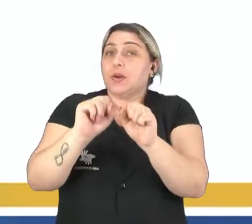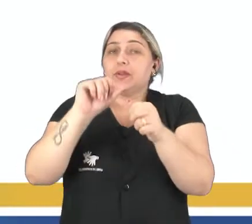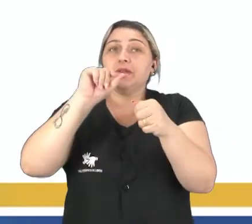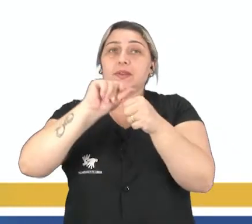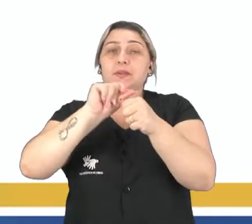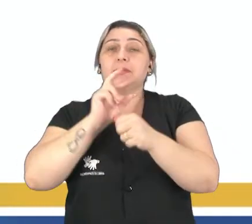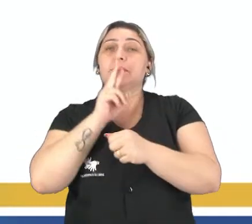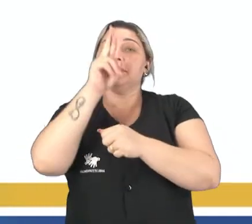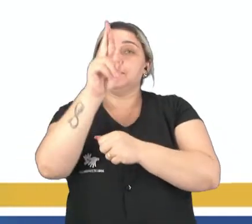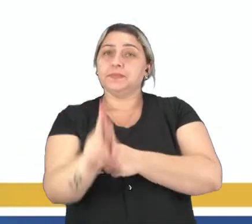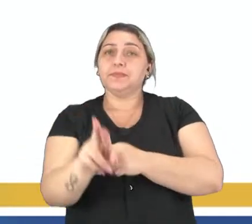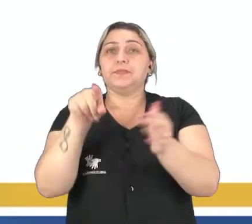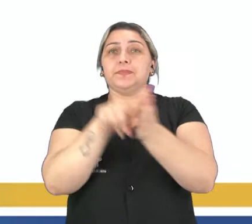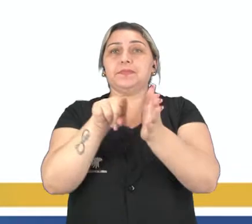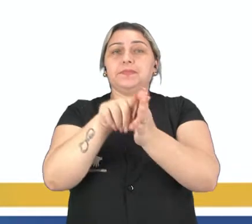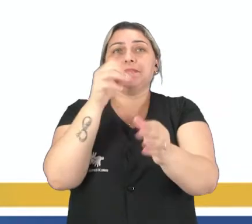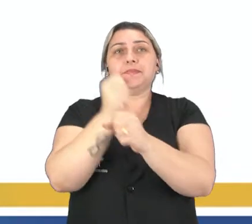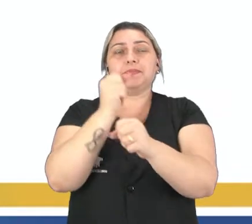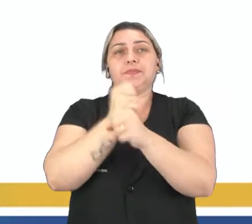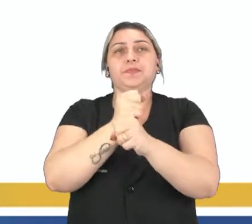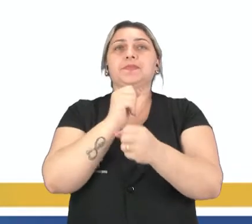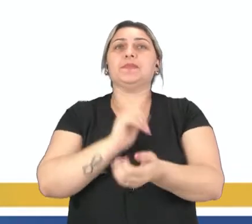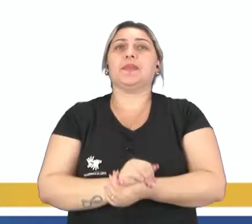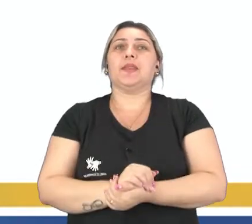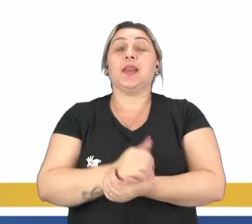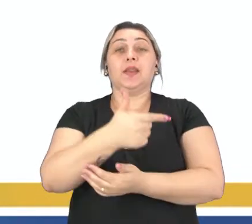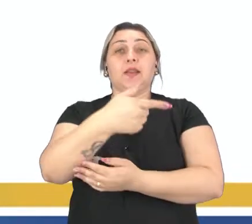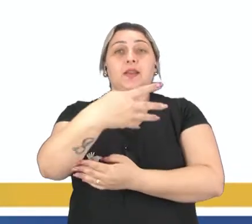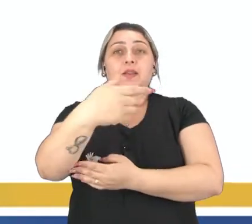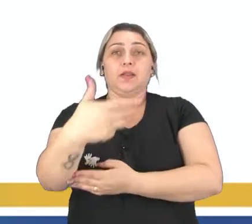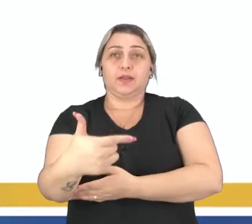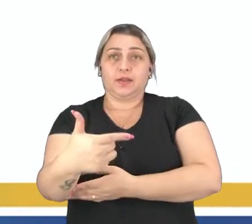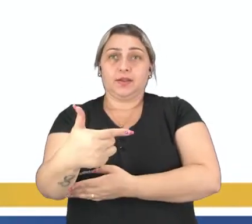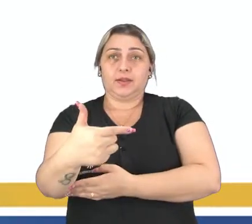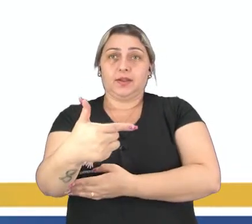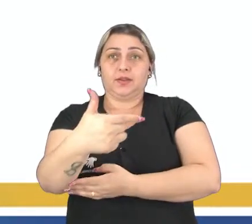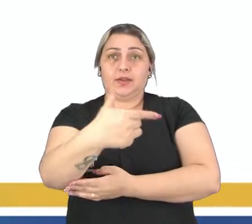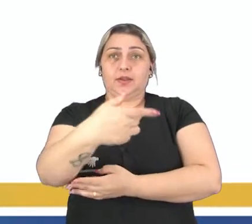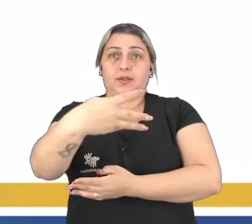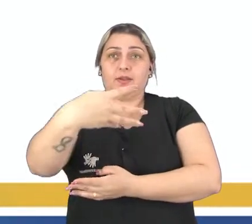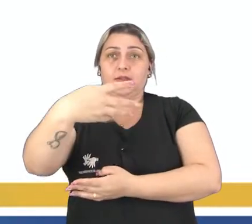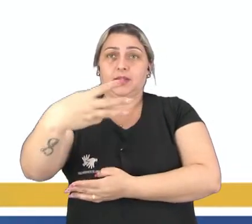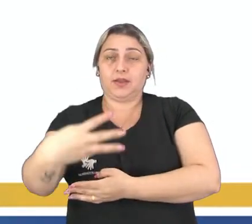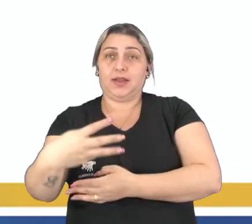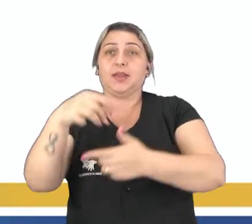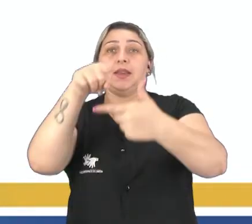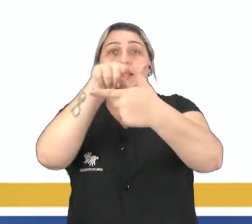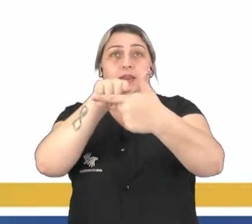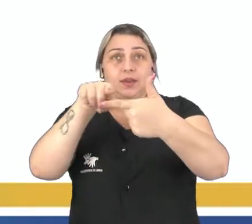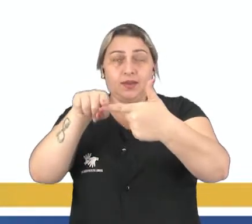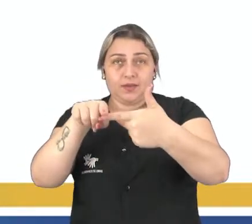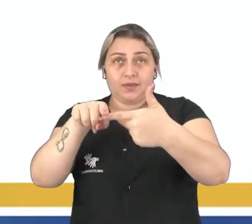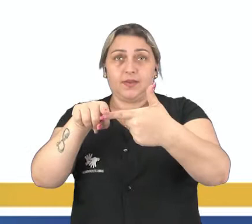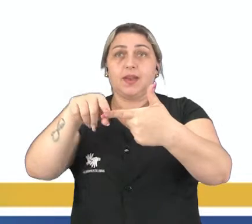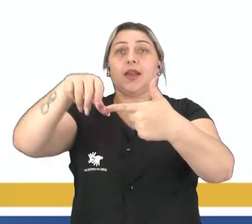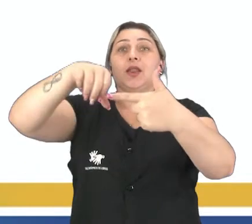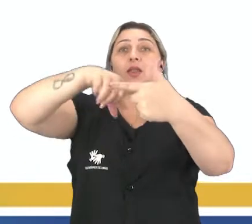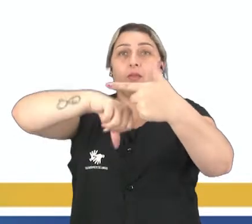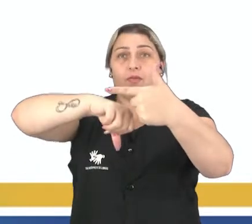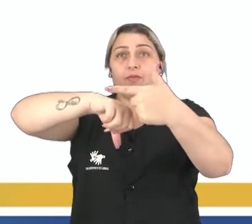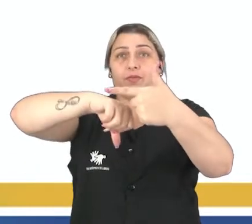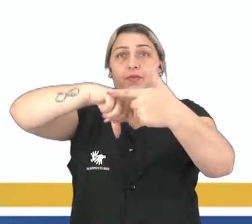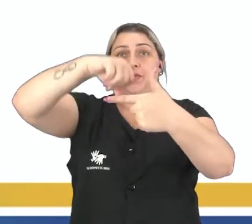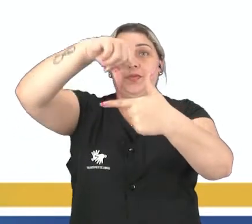para resolver essa situação é eu pegar esses 243 alunos e dividir em 9